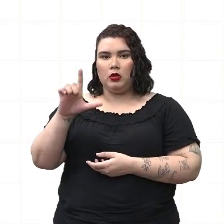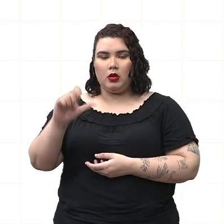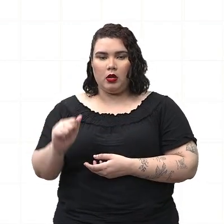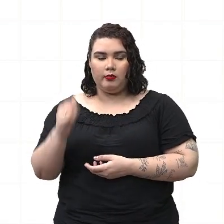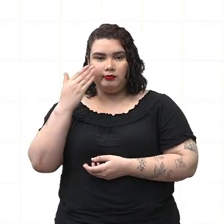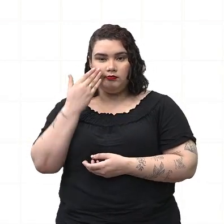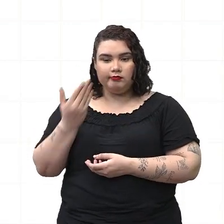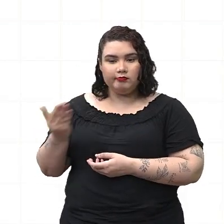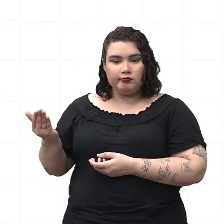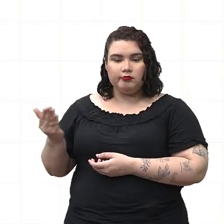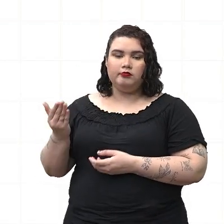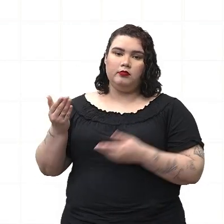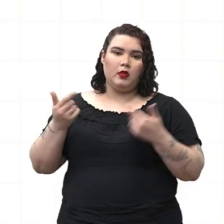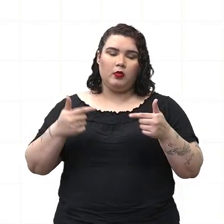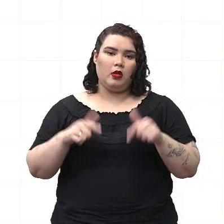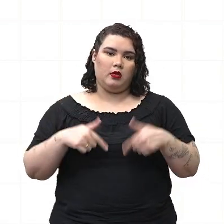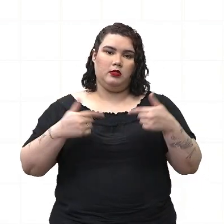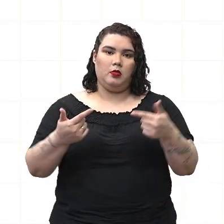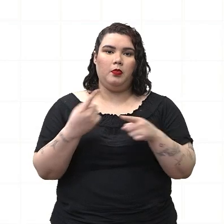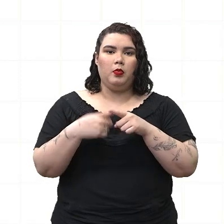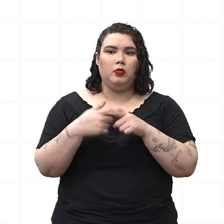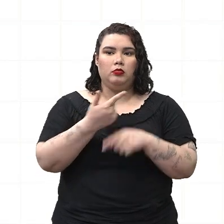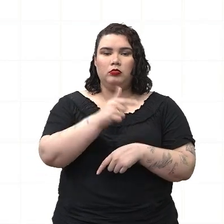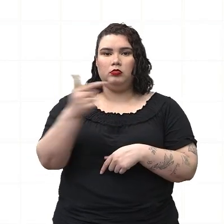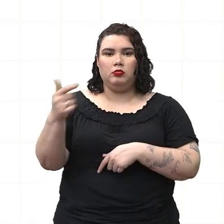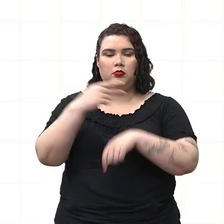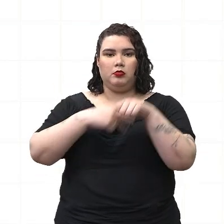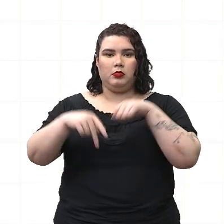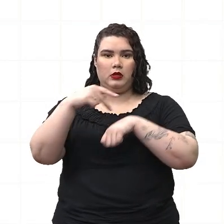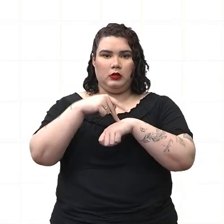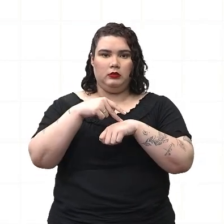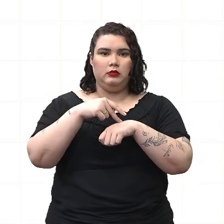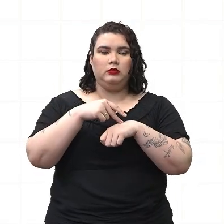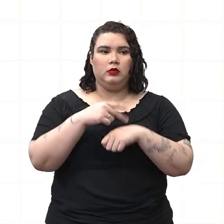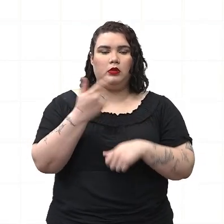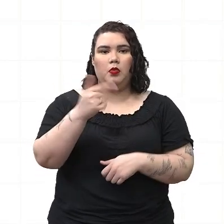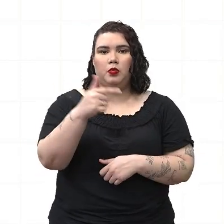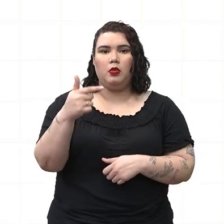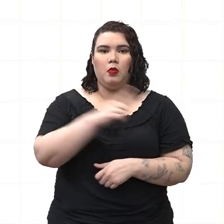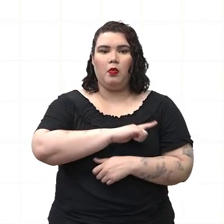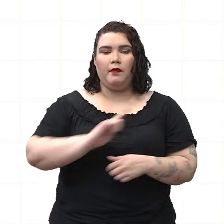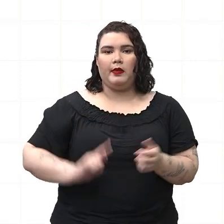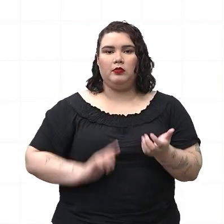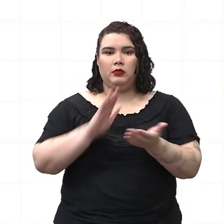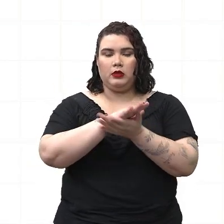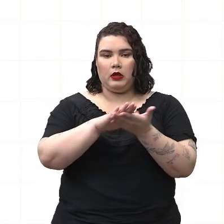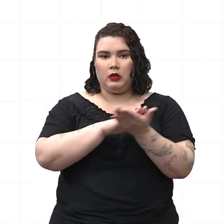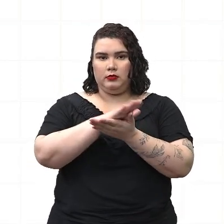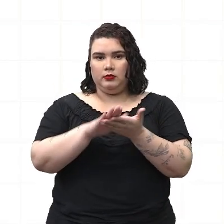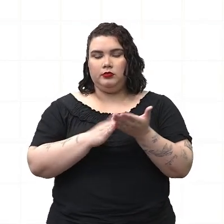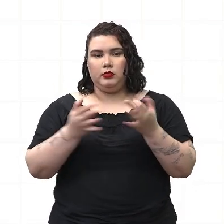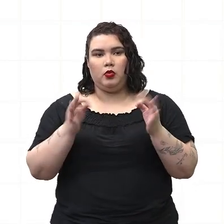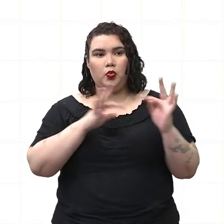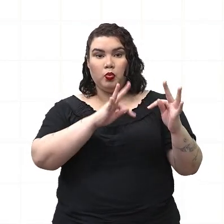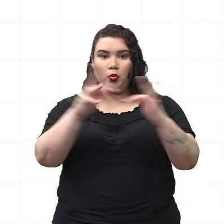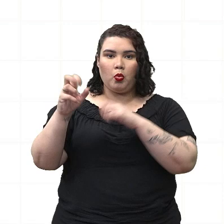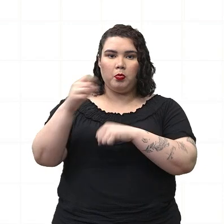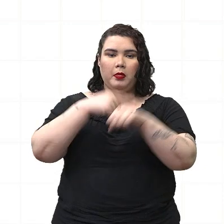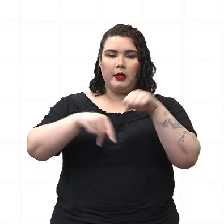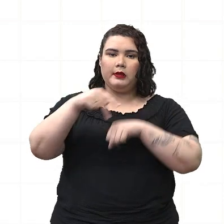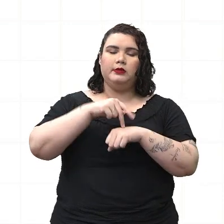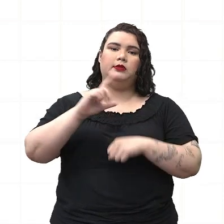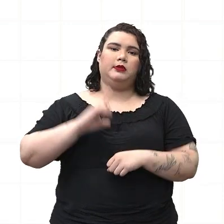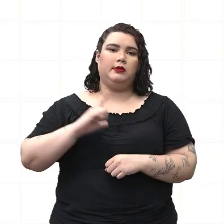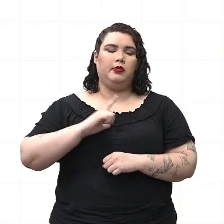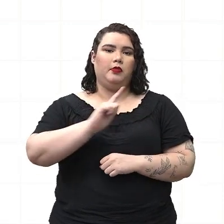não está mais atuando porque não existem mais países que estão sem governos. Né? Então esse departamento aí